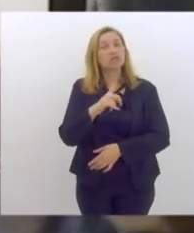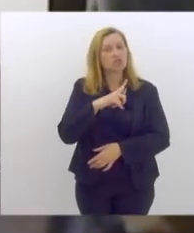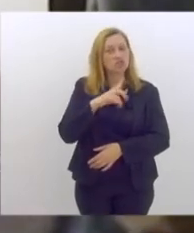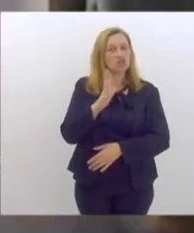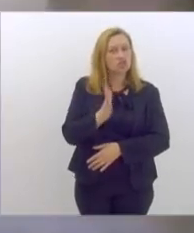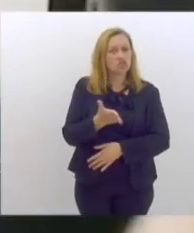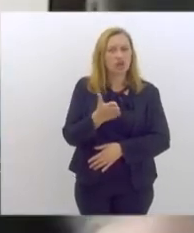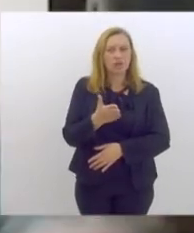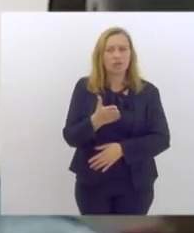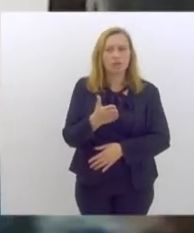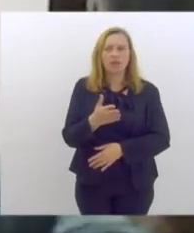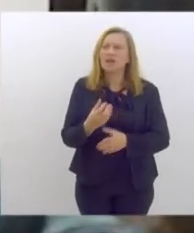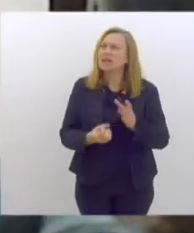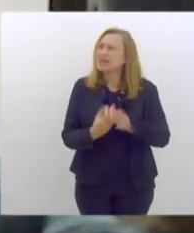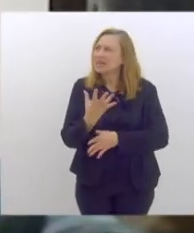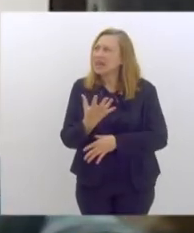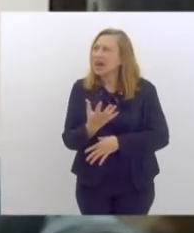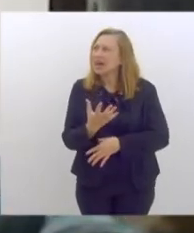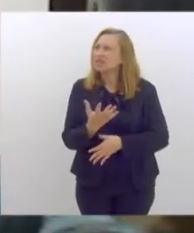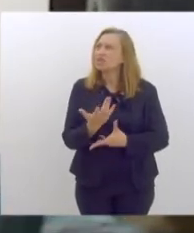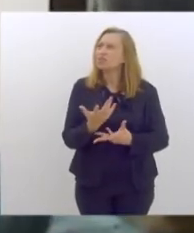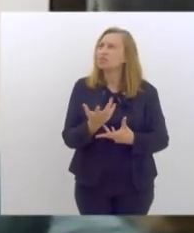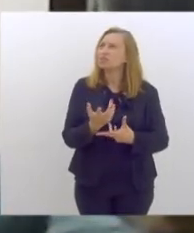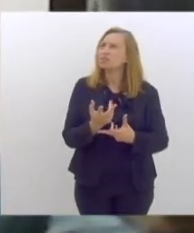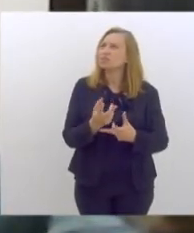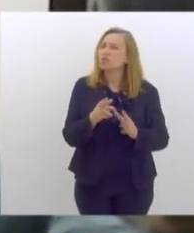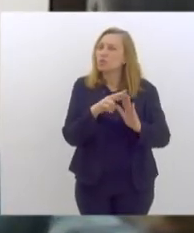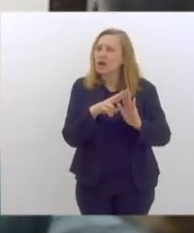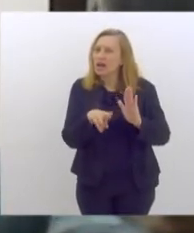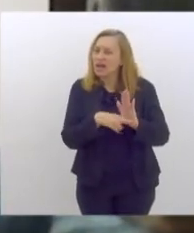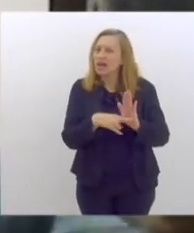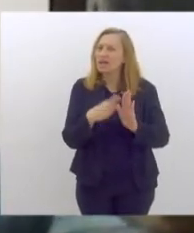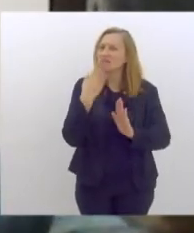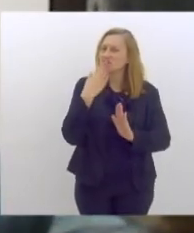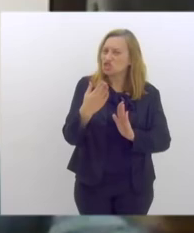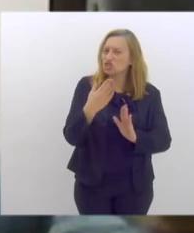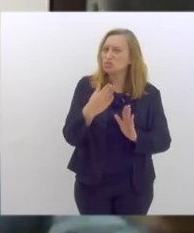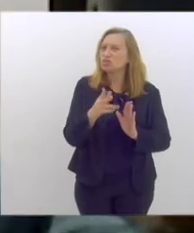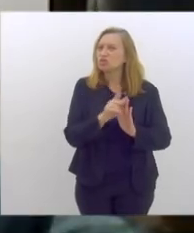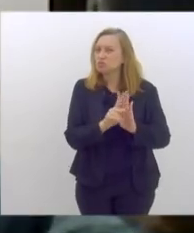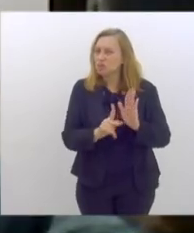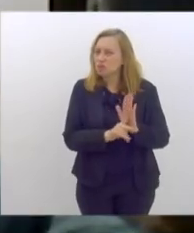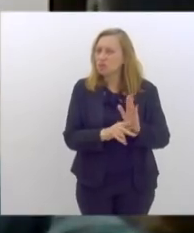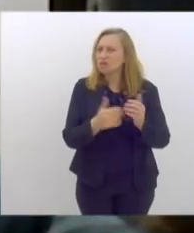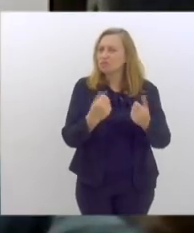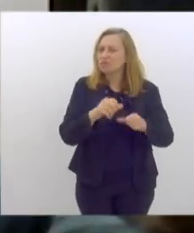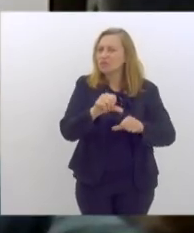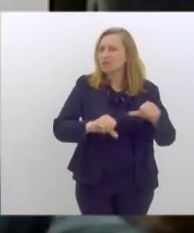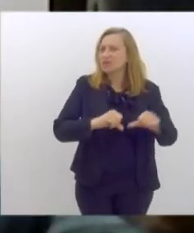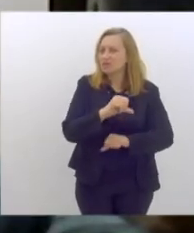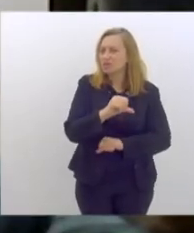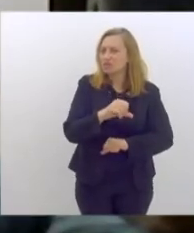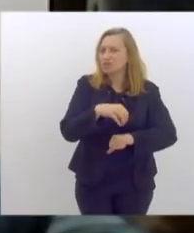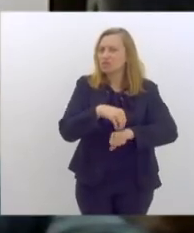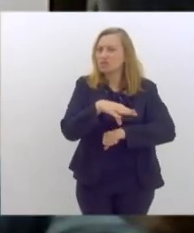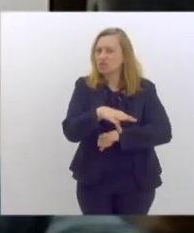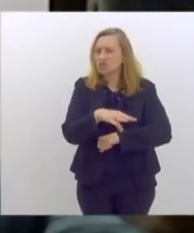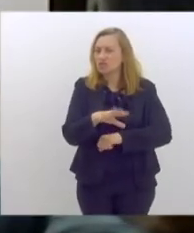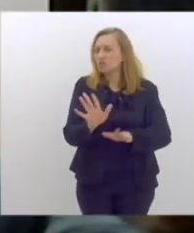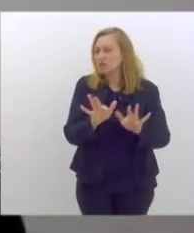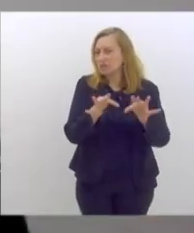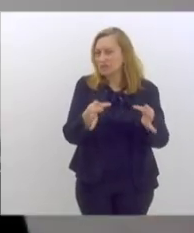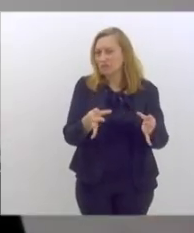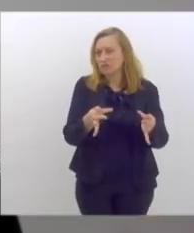edição da sim criado uma jurisprudência e esse tipo de projeto deveria ser transformado indicação